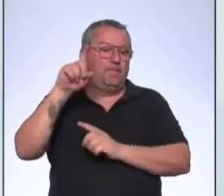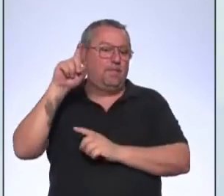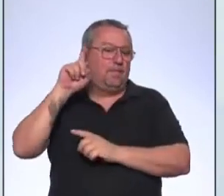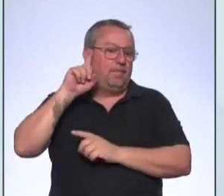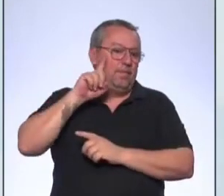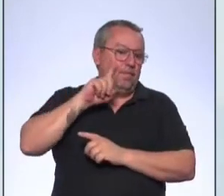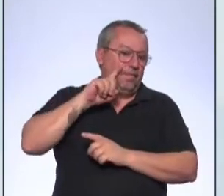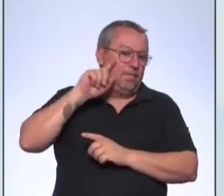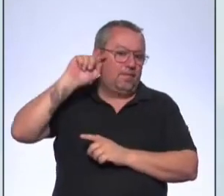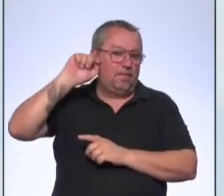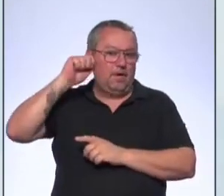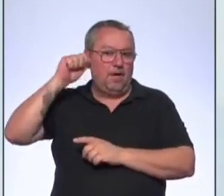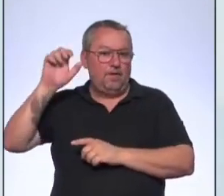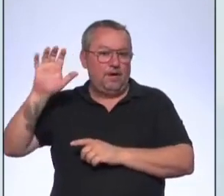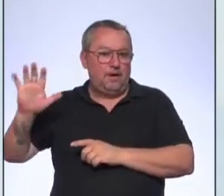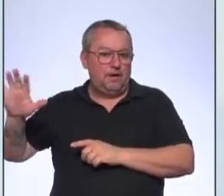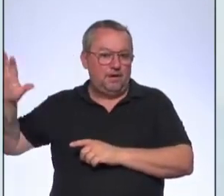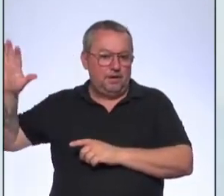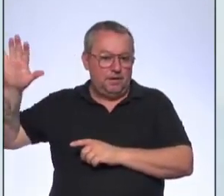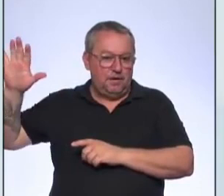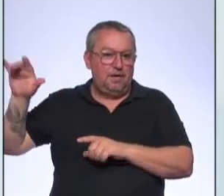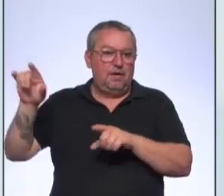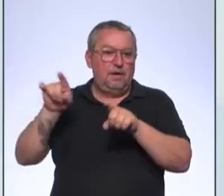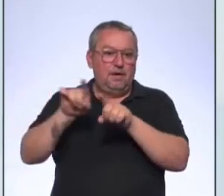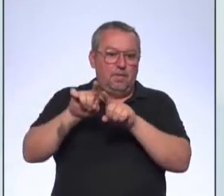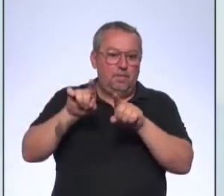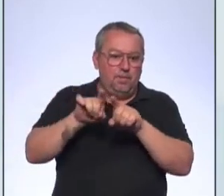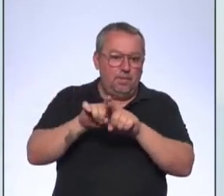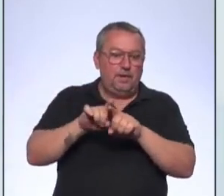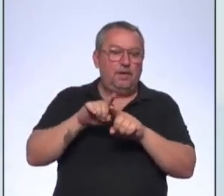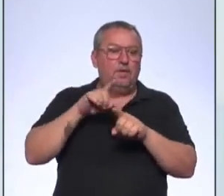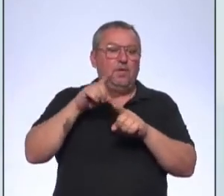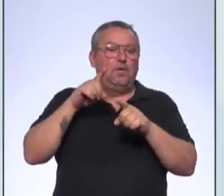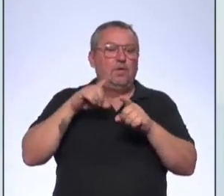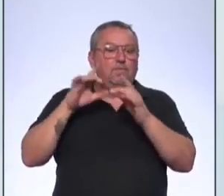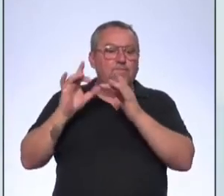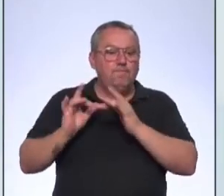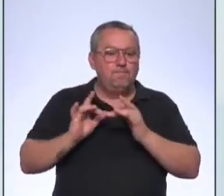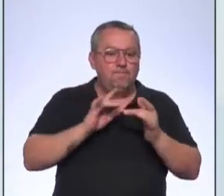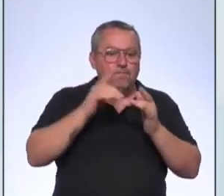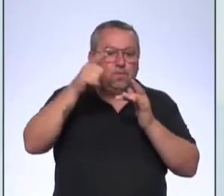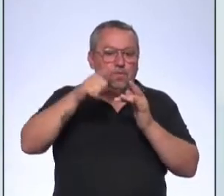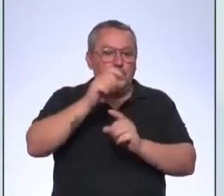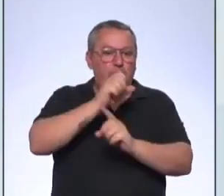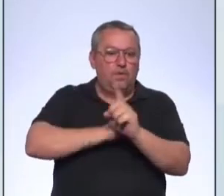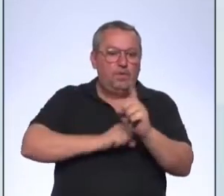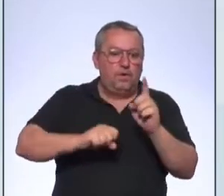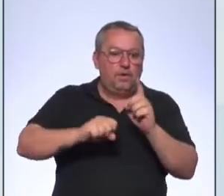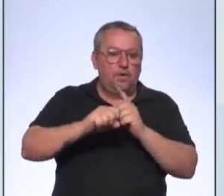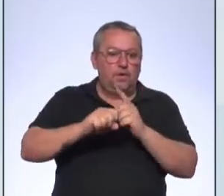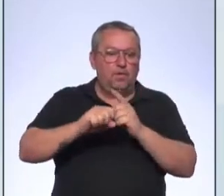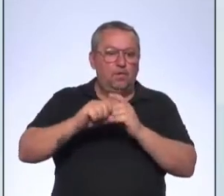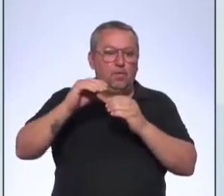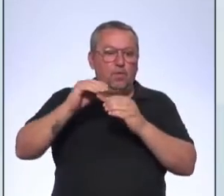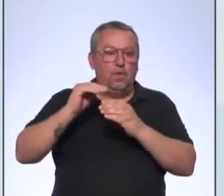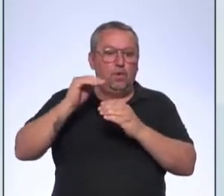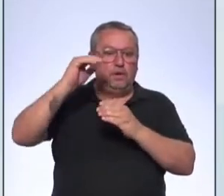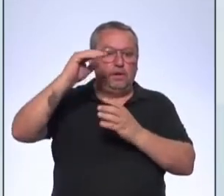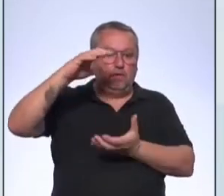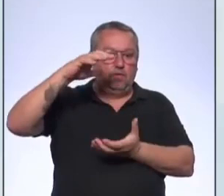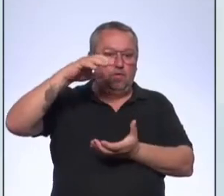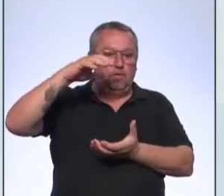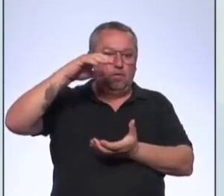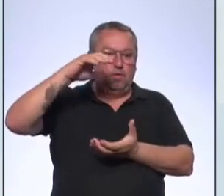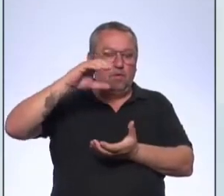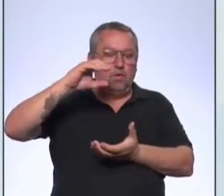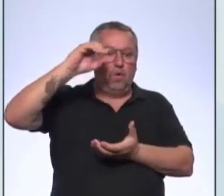sociedades americanas e africanas e analisar suas interações com outras sociedades do